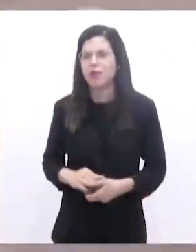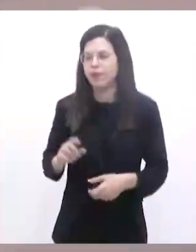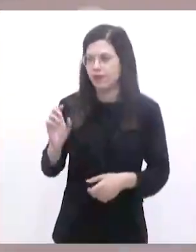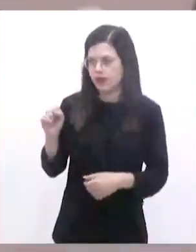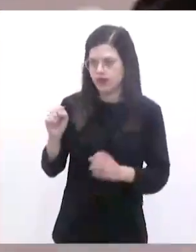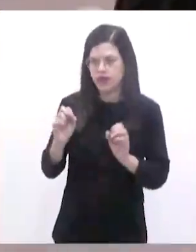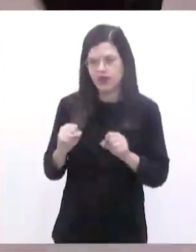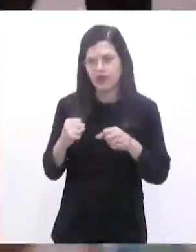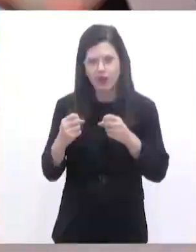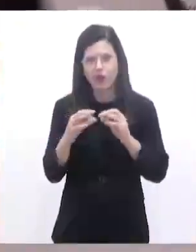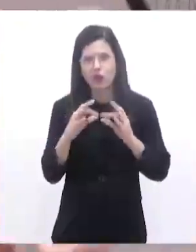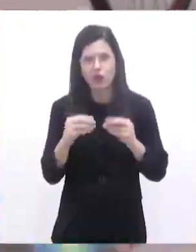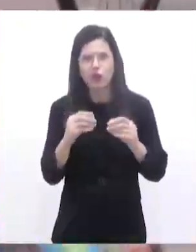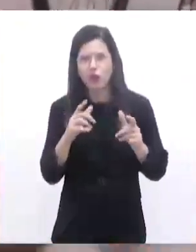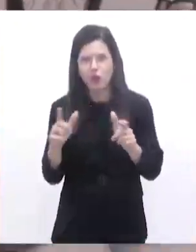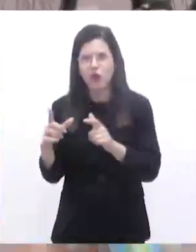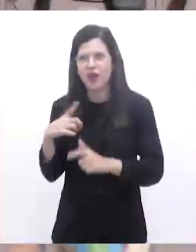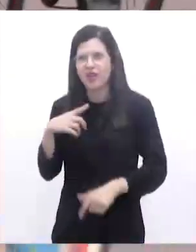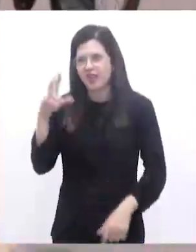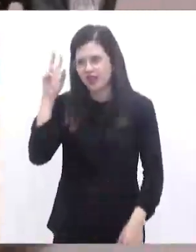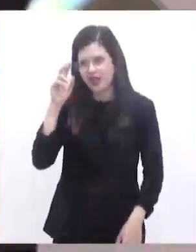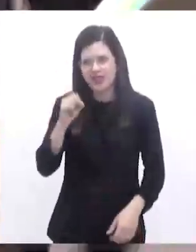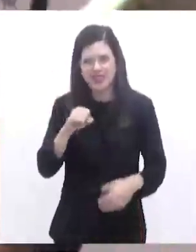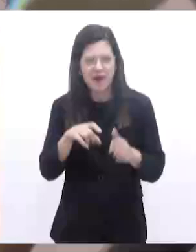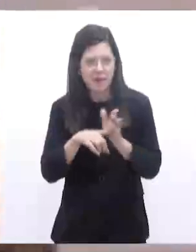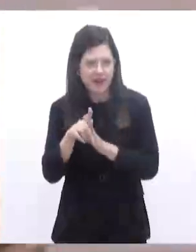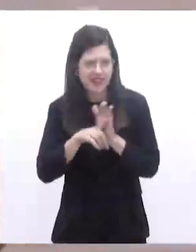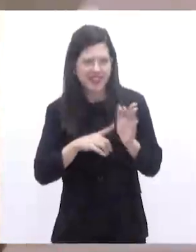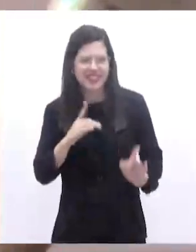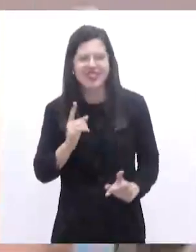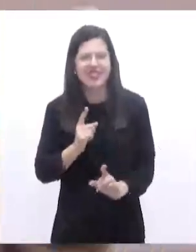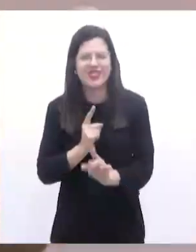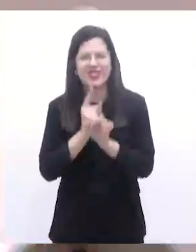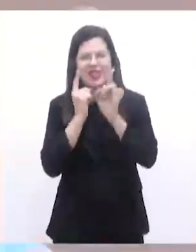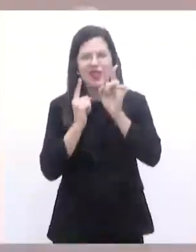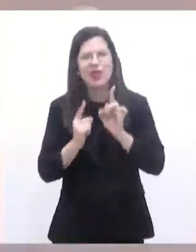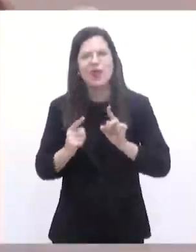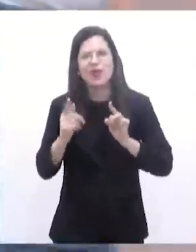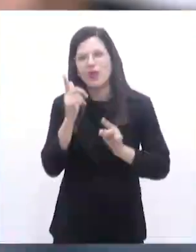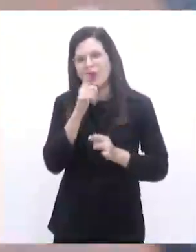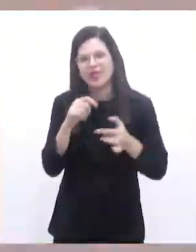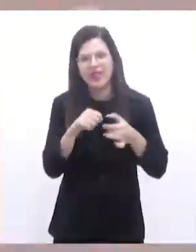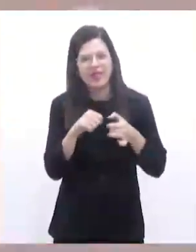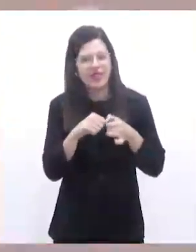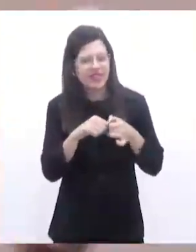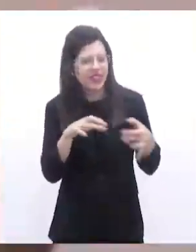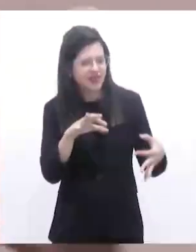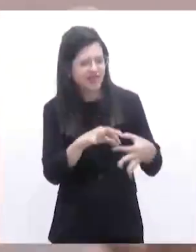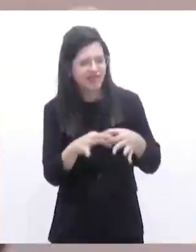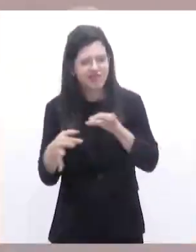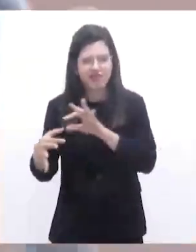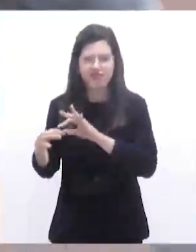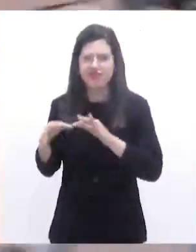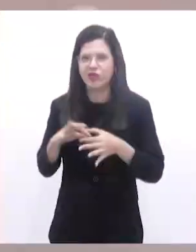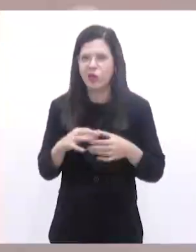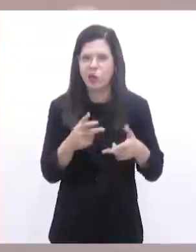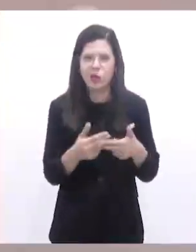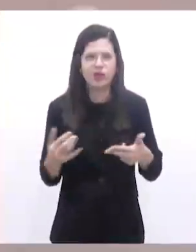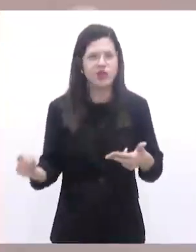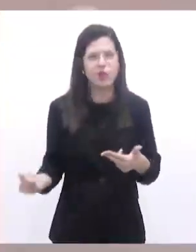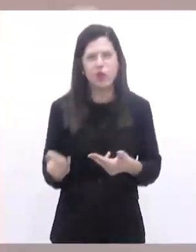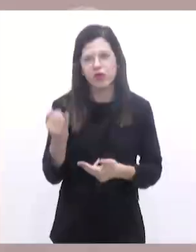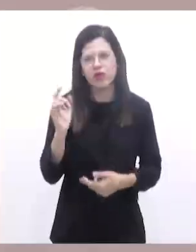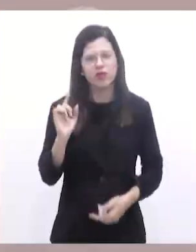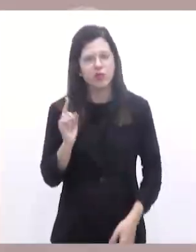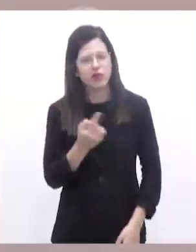tem história e se a gente pesquisar direitinho, a gente consegue fazer esses atravessamentos, esses cruzamentos com coisas que são importantes para a